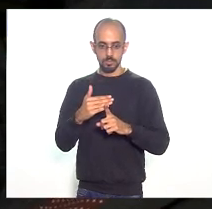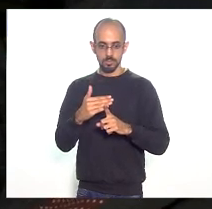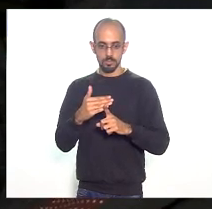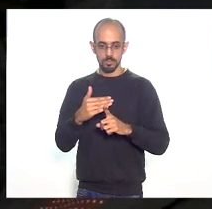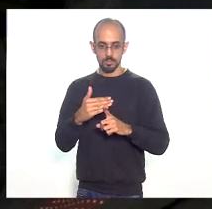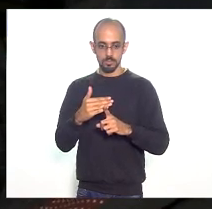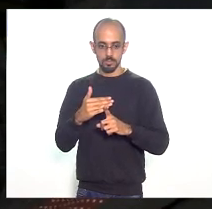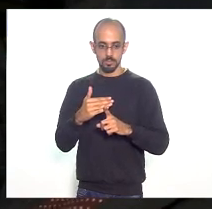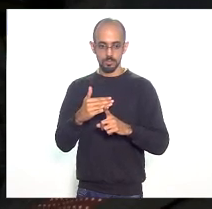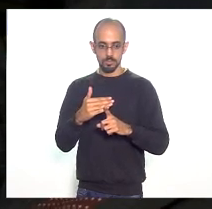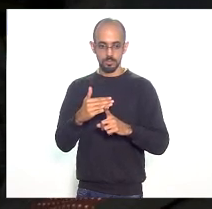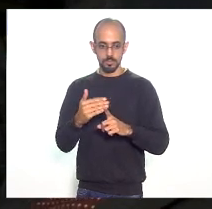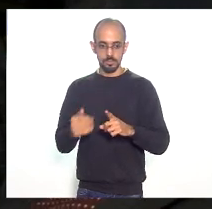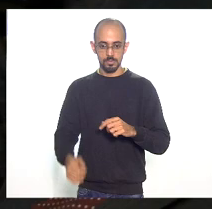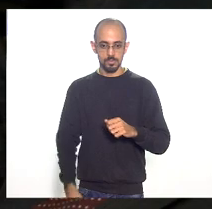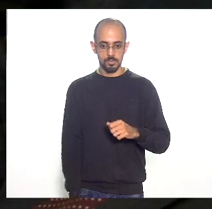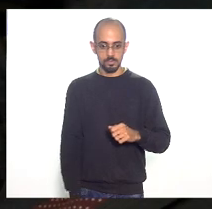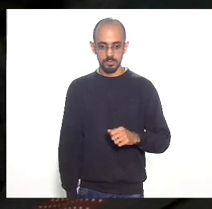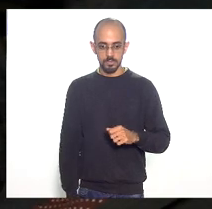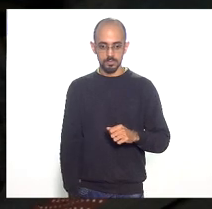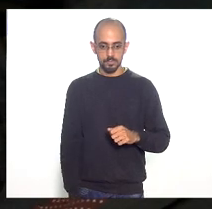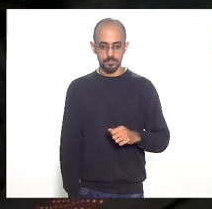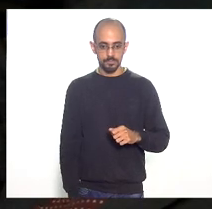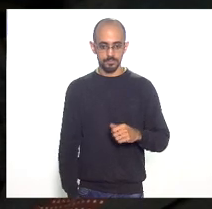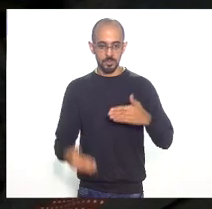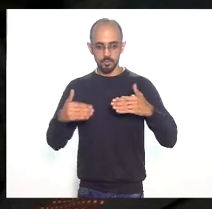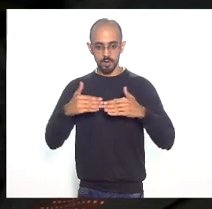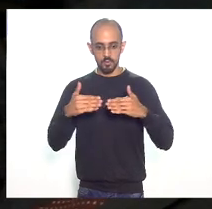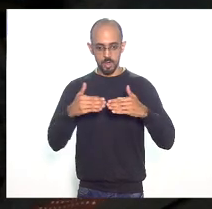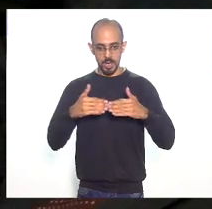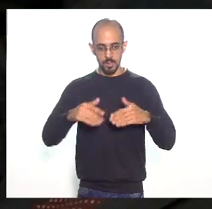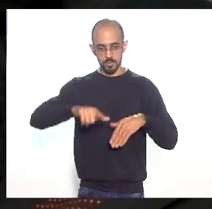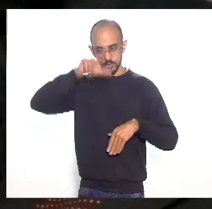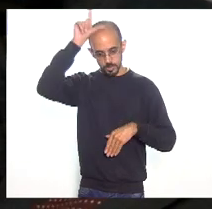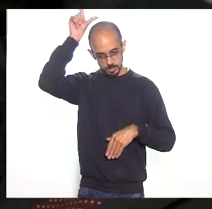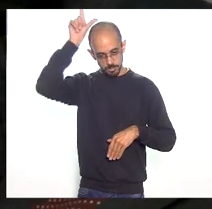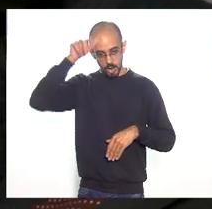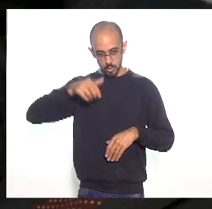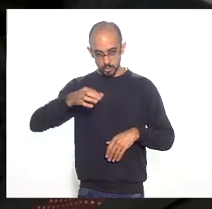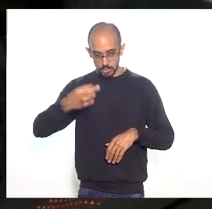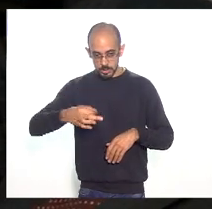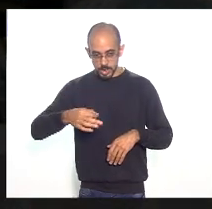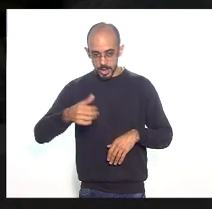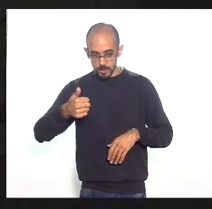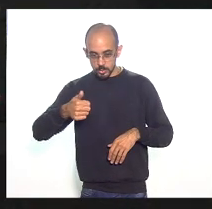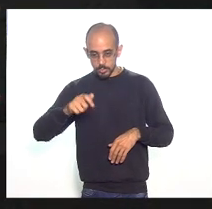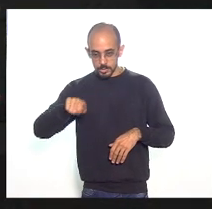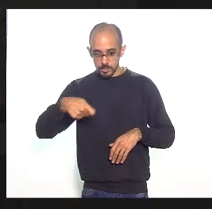contrário ao relator Luiz Paulo. Favorável ao Luiz Paulo. É isso, Eliomar?